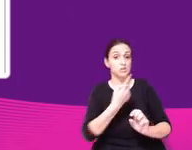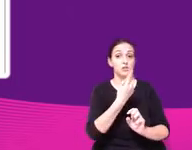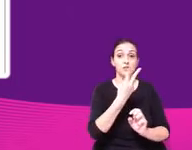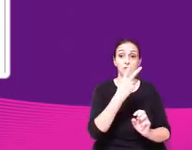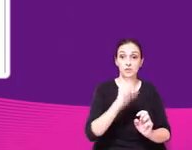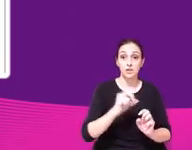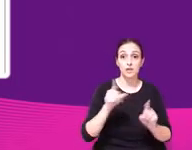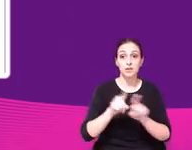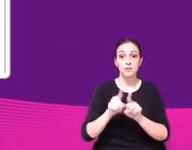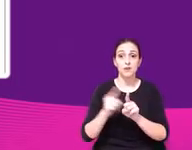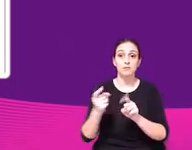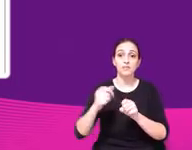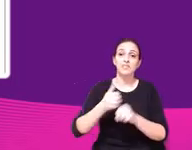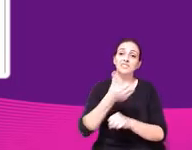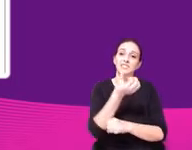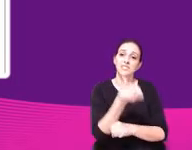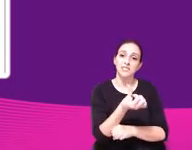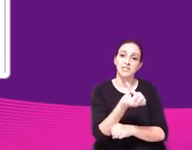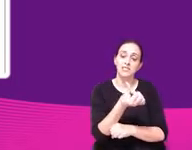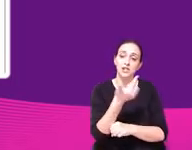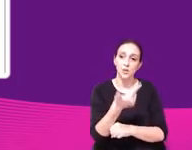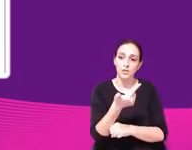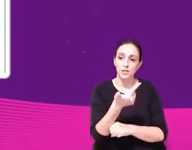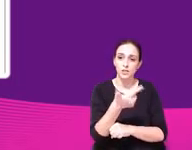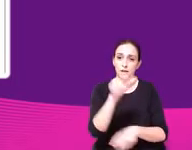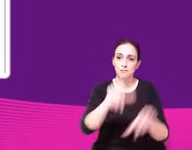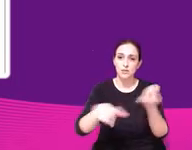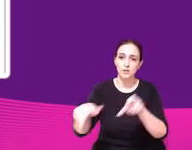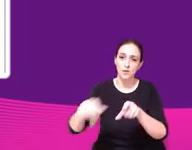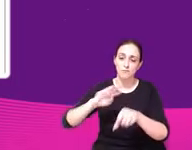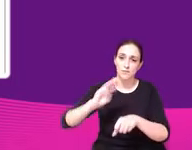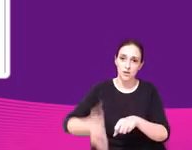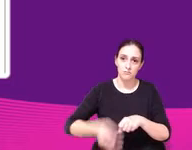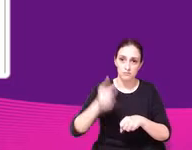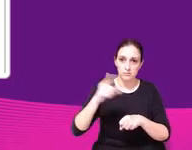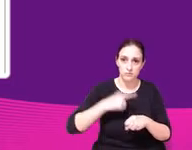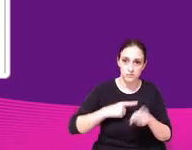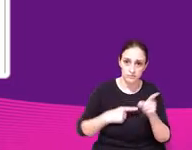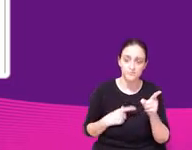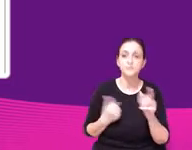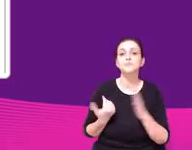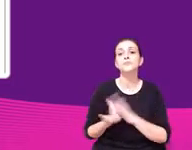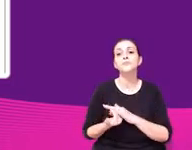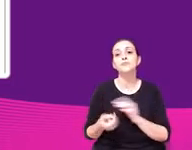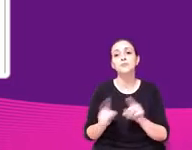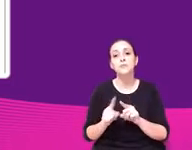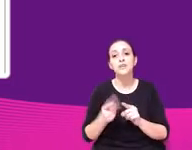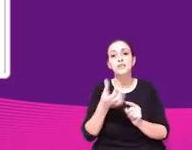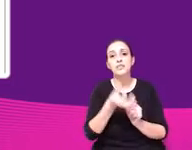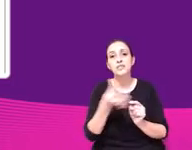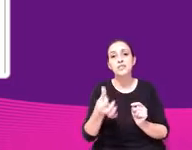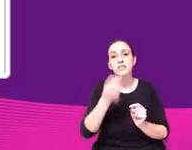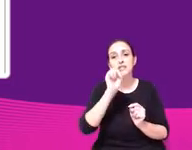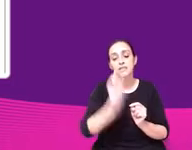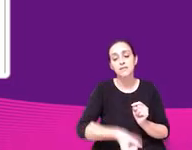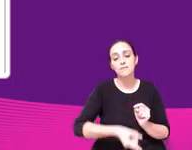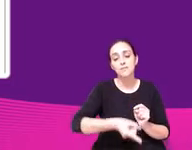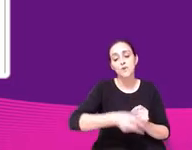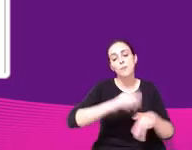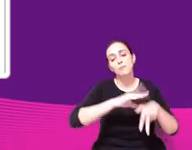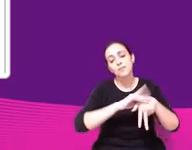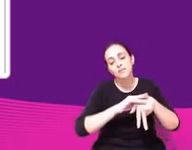ingresso, 62 por milhão de população cada ano em lista. E tínhamos 66 mil pacientes transplantados em